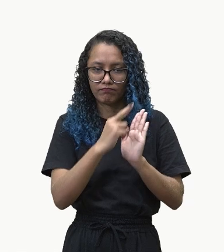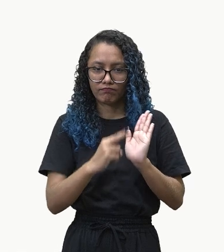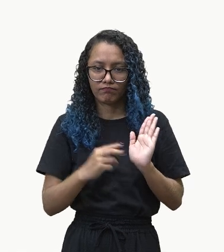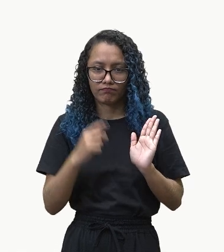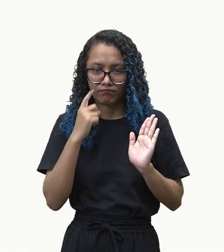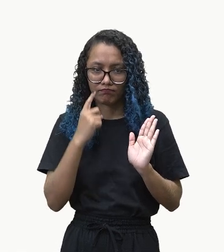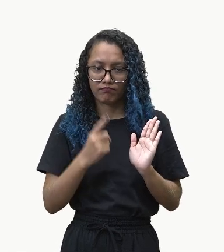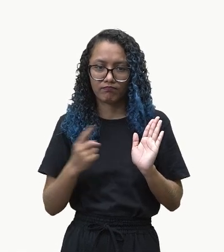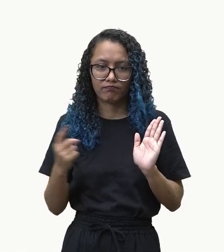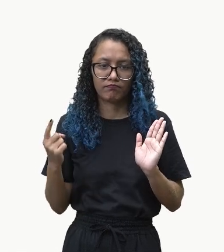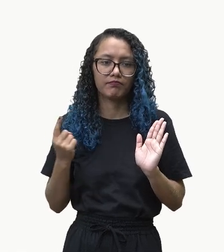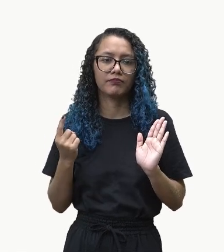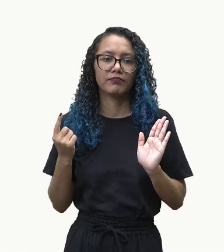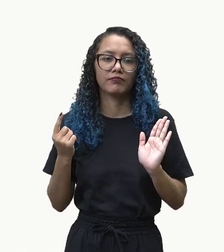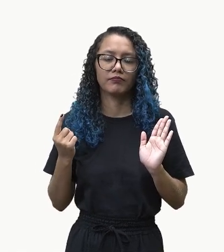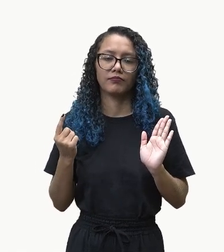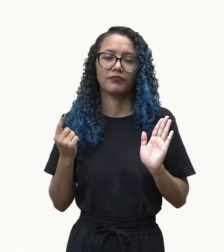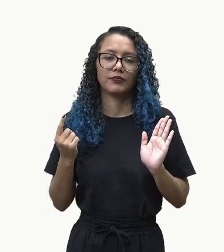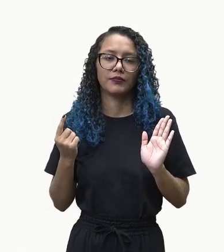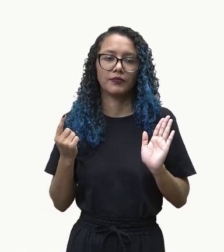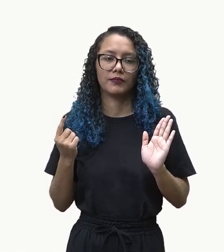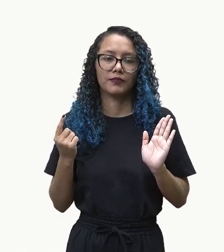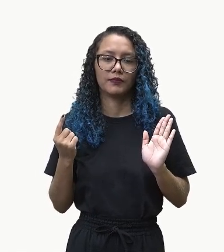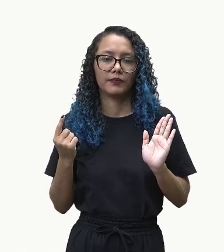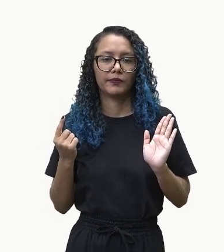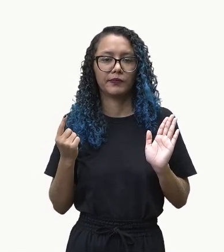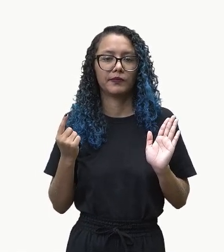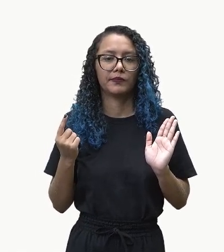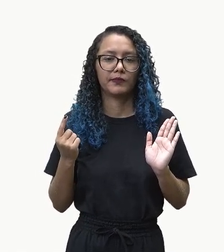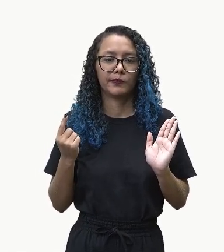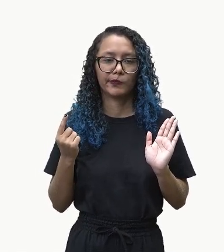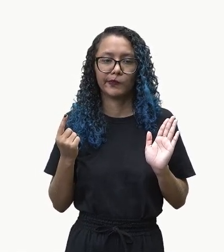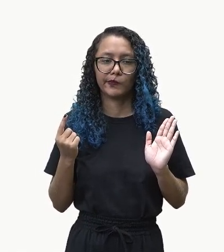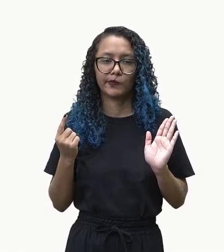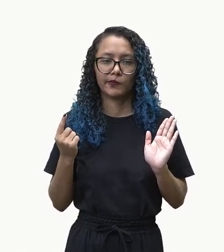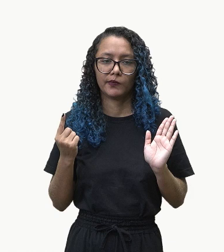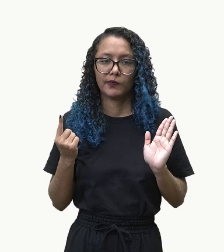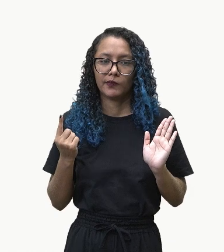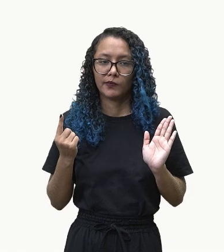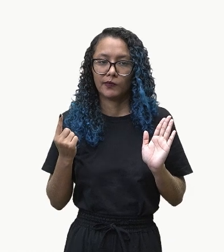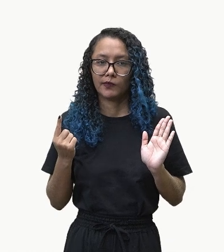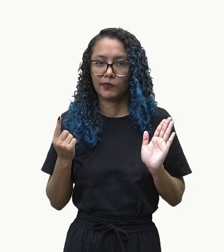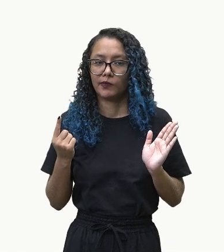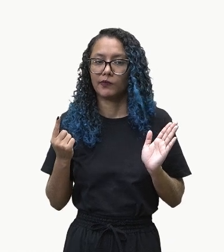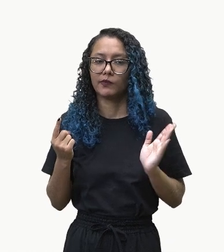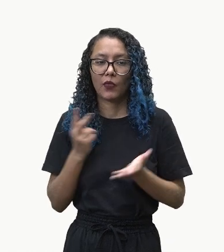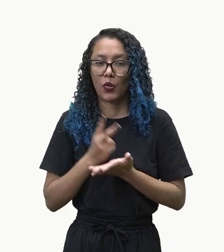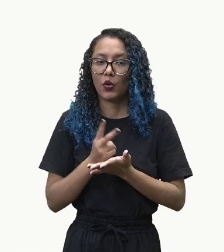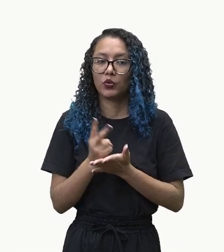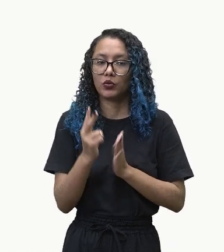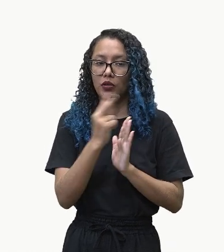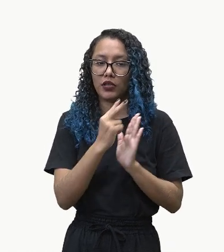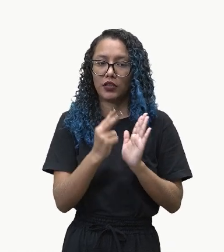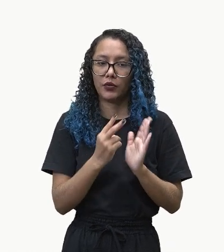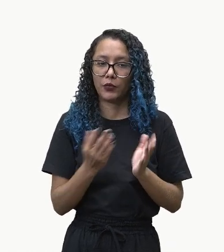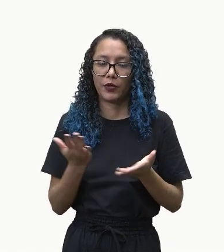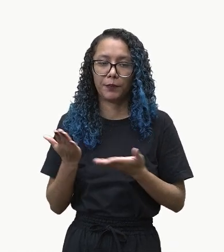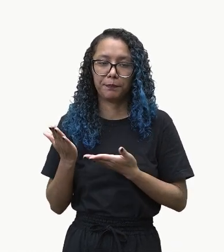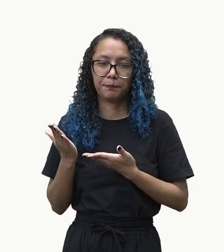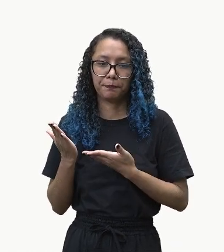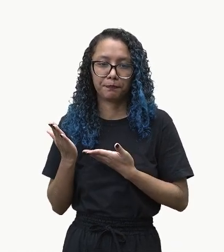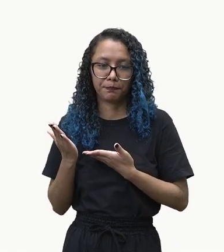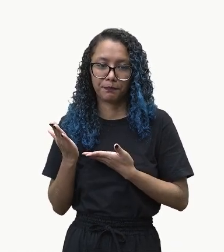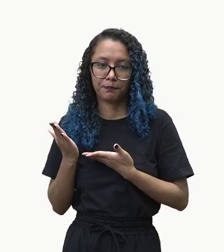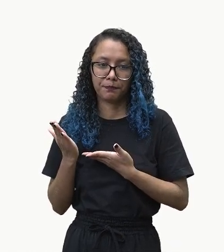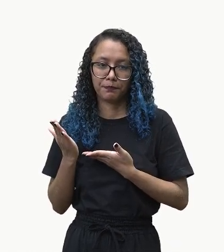constantemente as mesmas características, pero se le va agregando